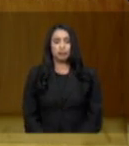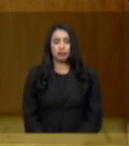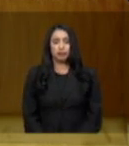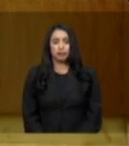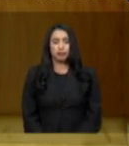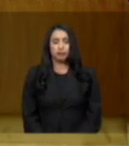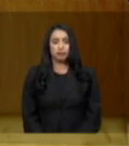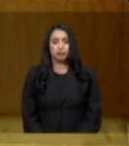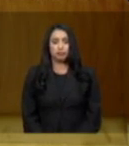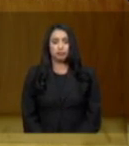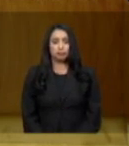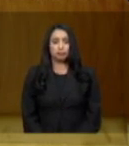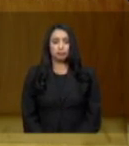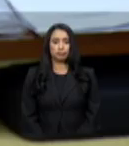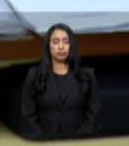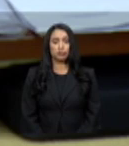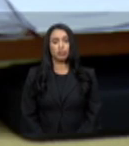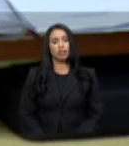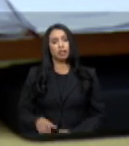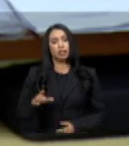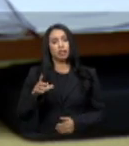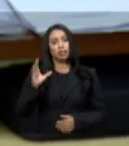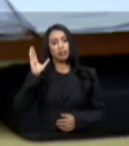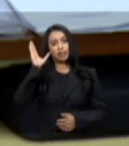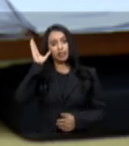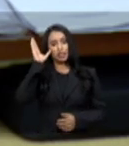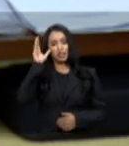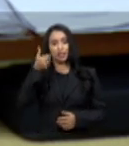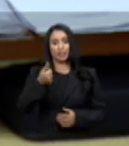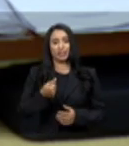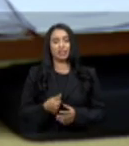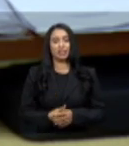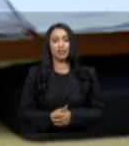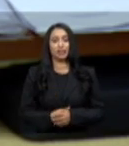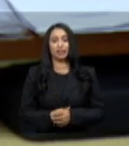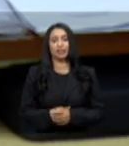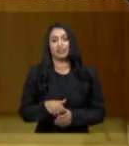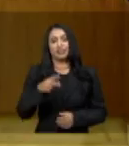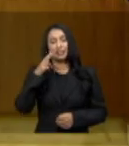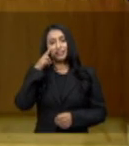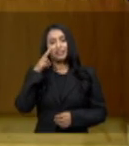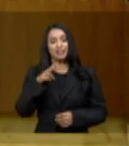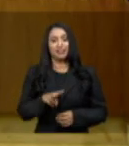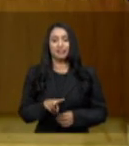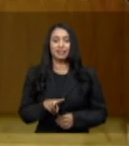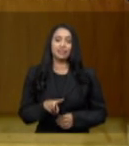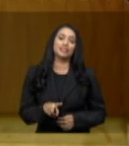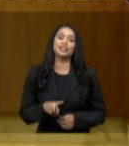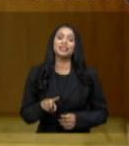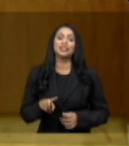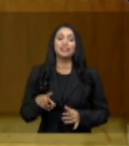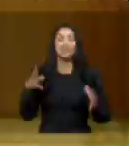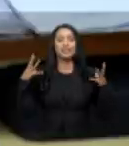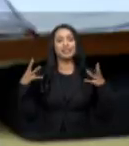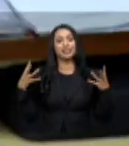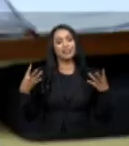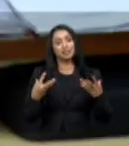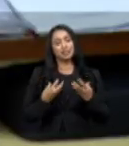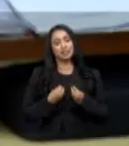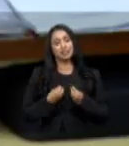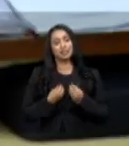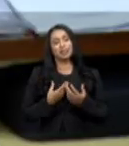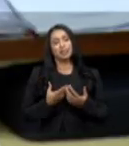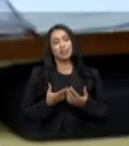e eu tenho aqui a decisão foi continuar o devido eu ter que passar a presidência ao vinicius sem prejuízo da atuação do